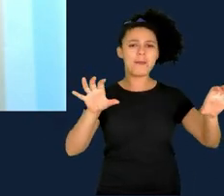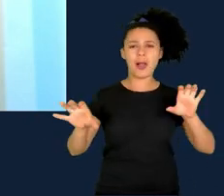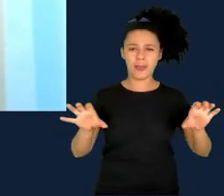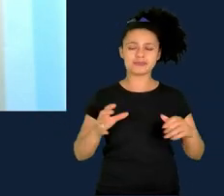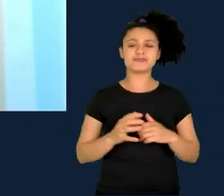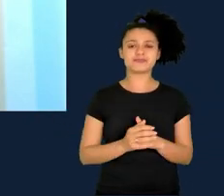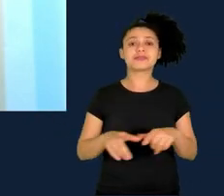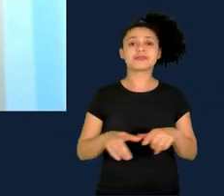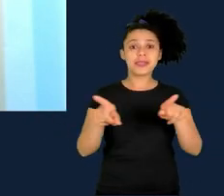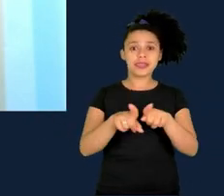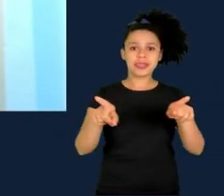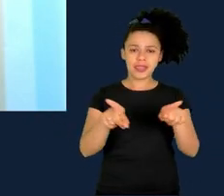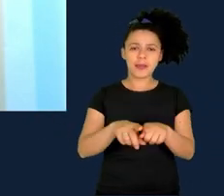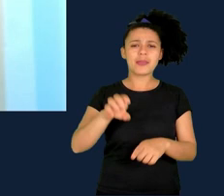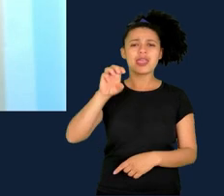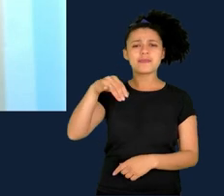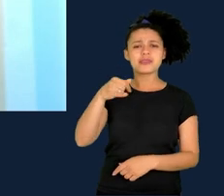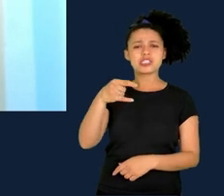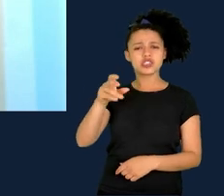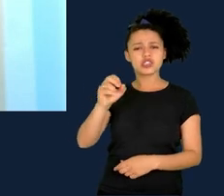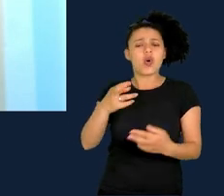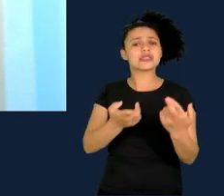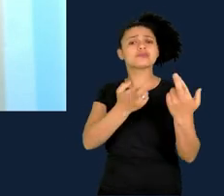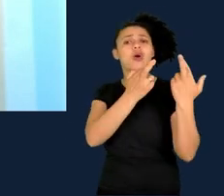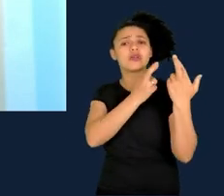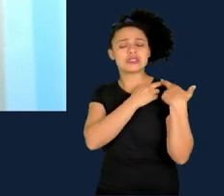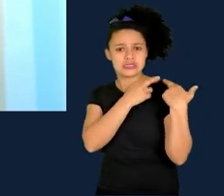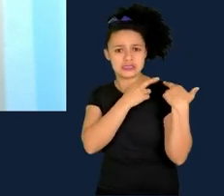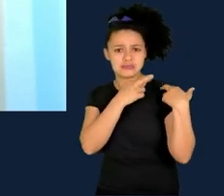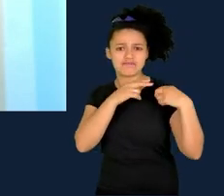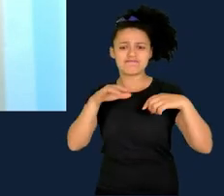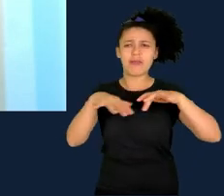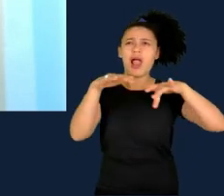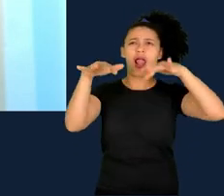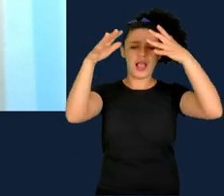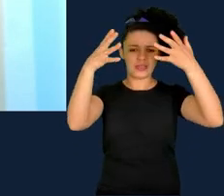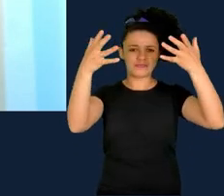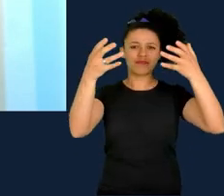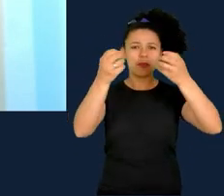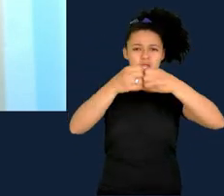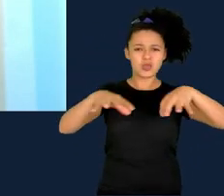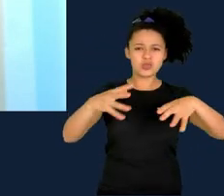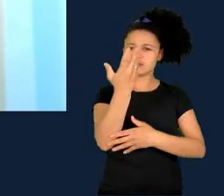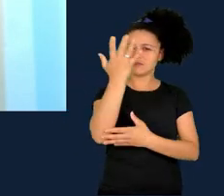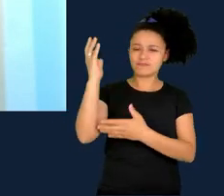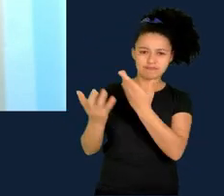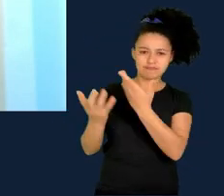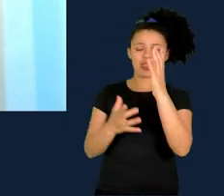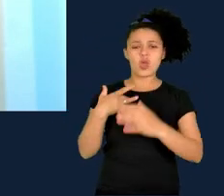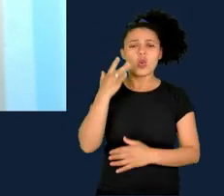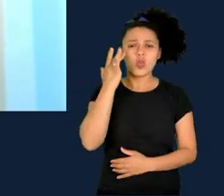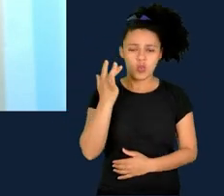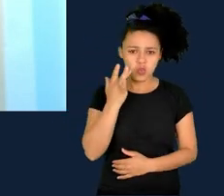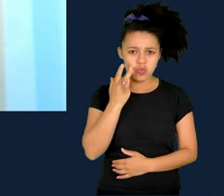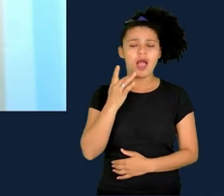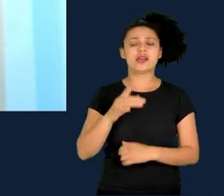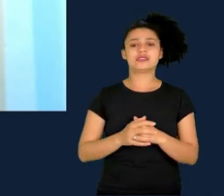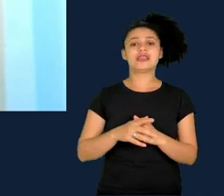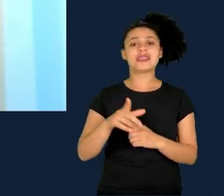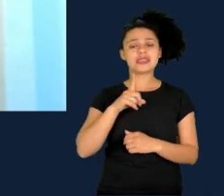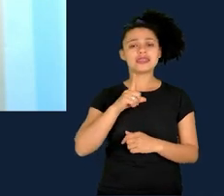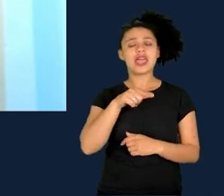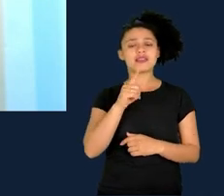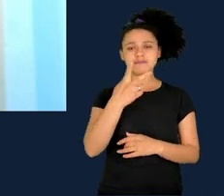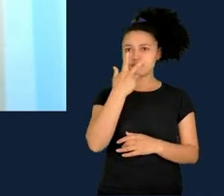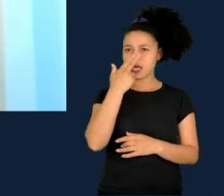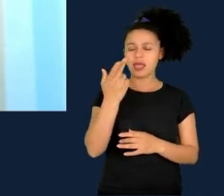falar nas emissões, na responsabilização no sentido quantitativo, eu acho que há uma vasta linha